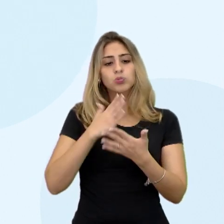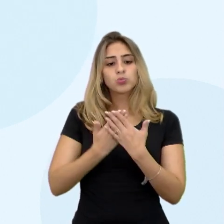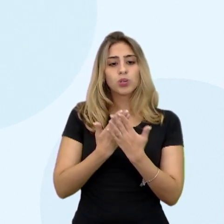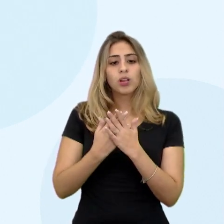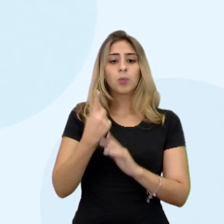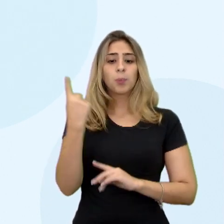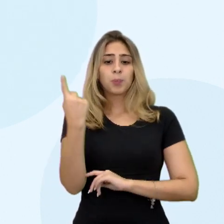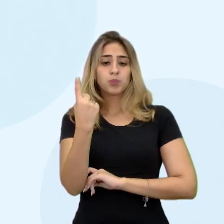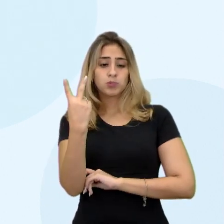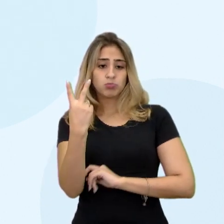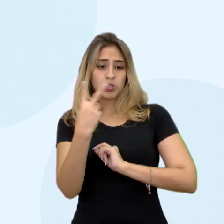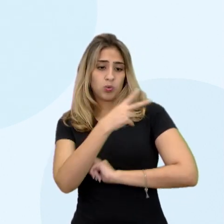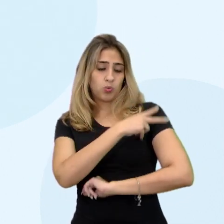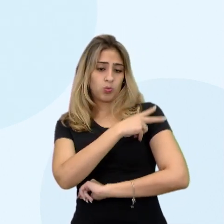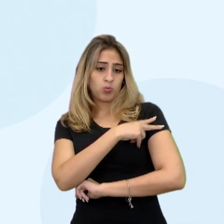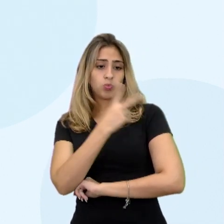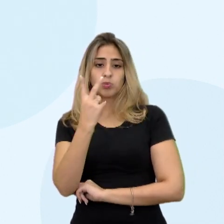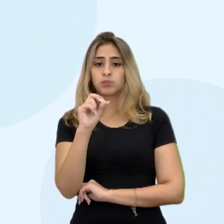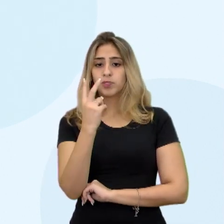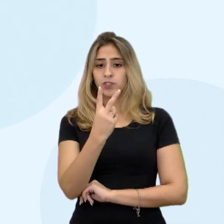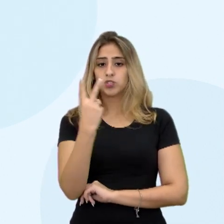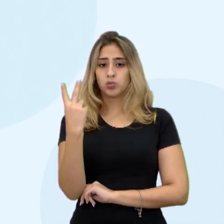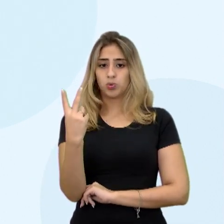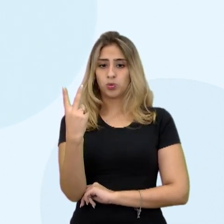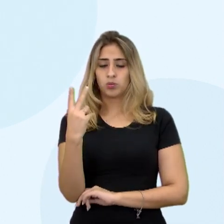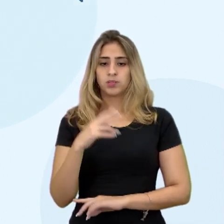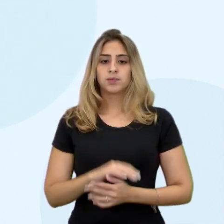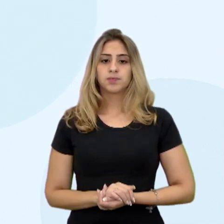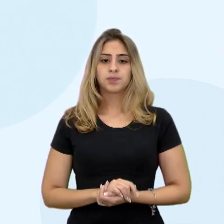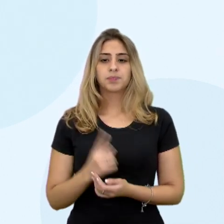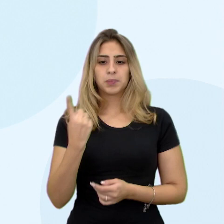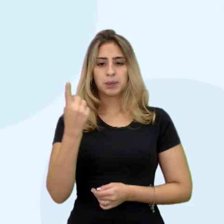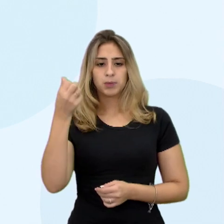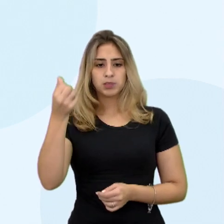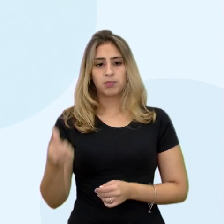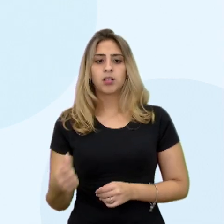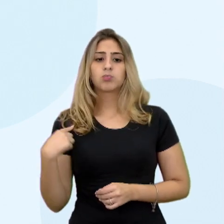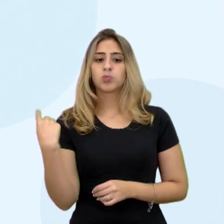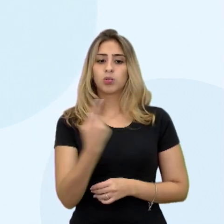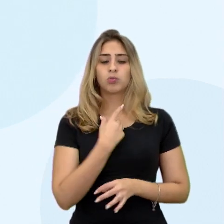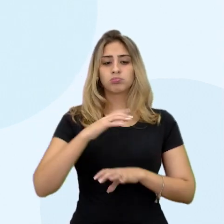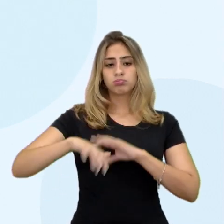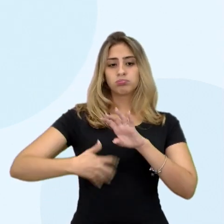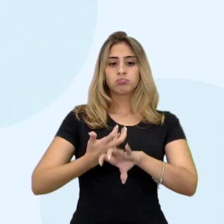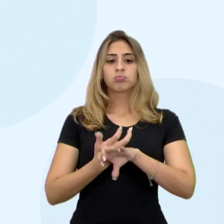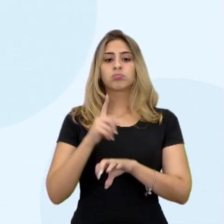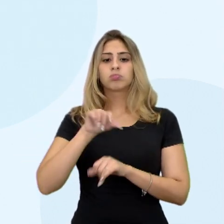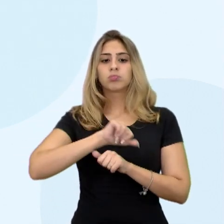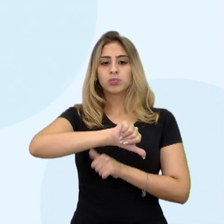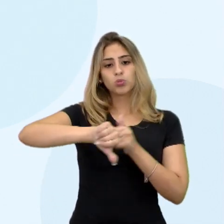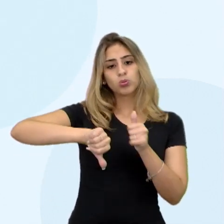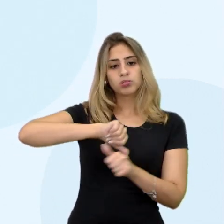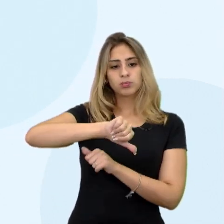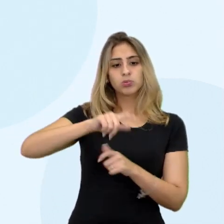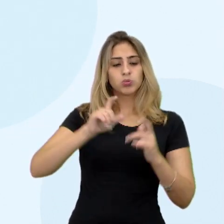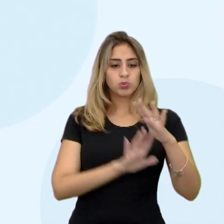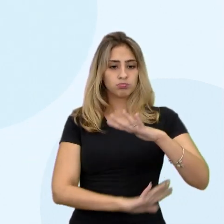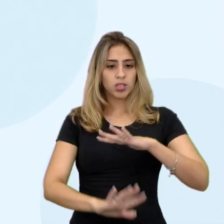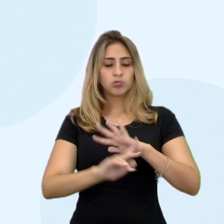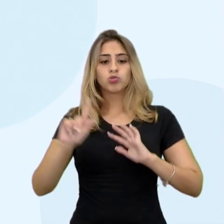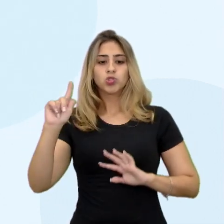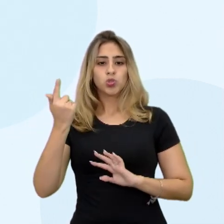segundo ano, 2022, no primeiro semestre. O nosso componente é Transformações do